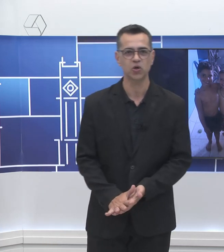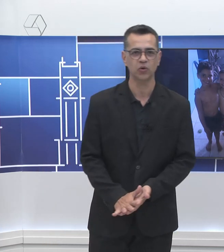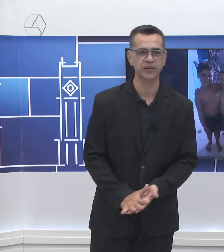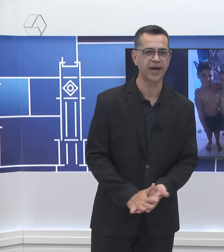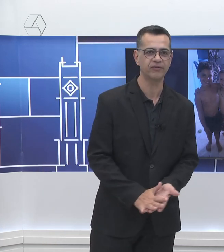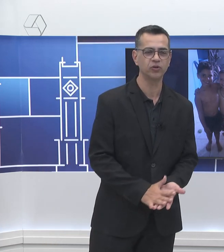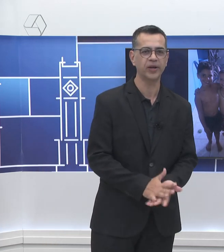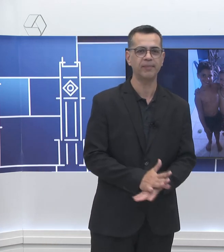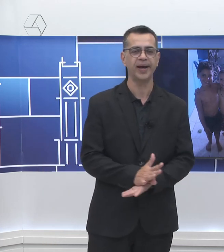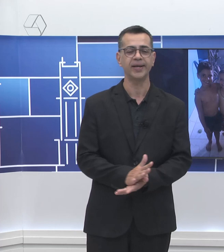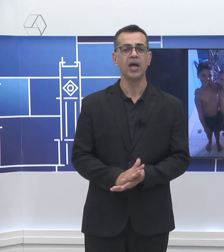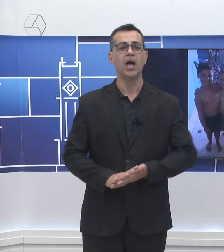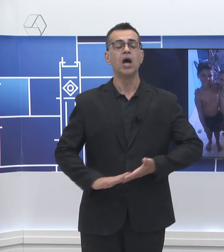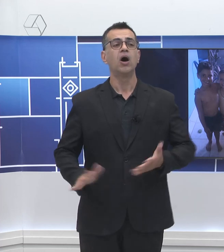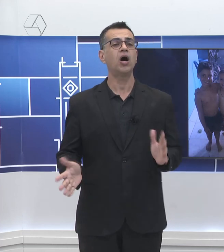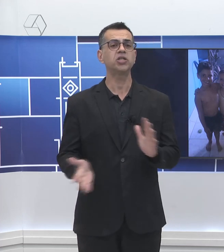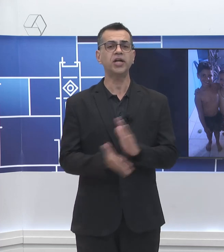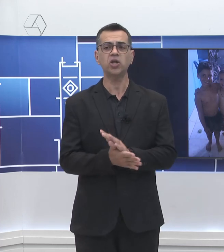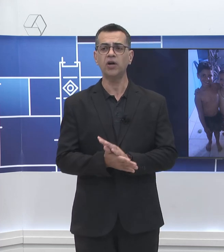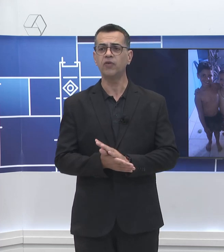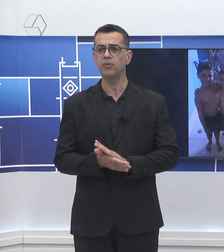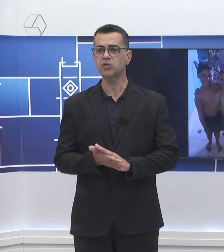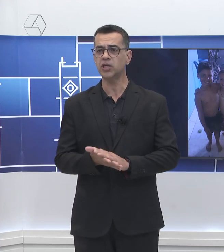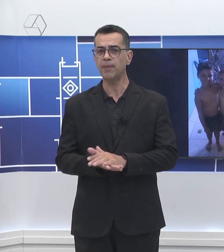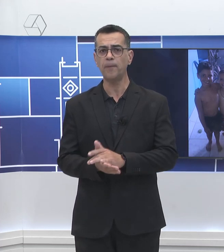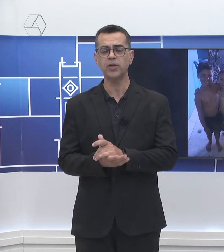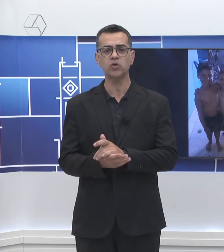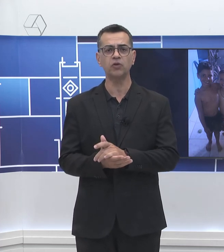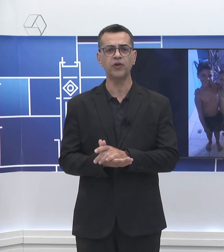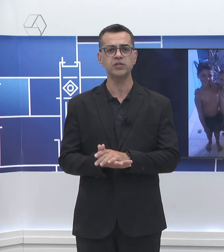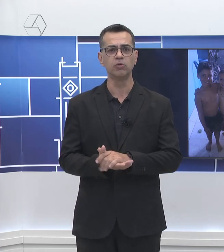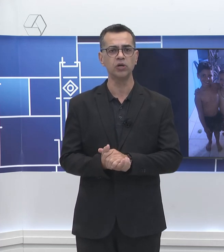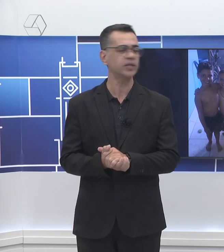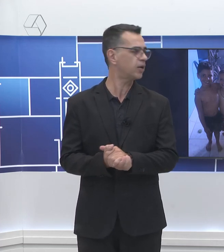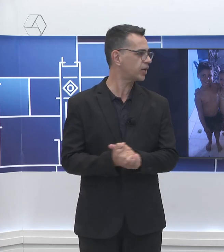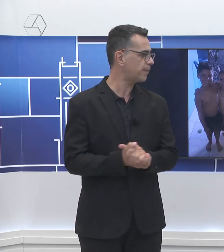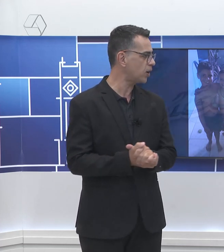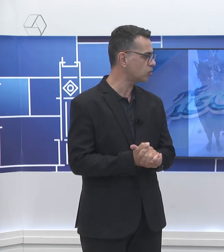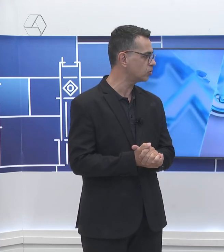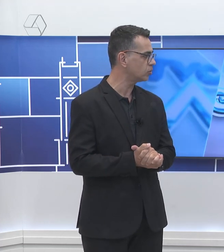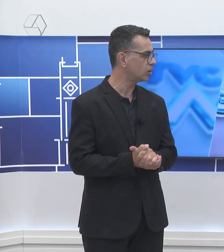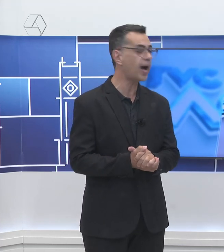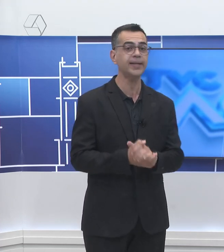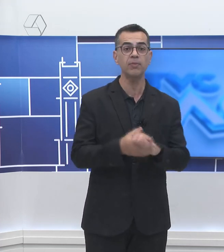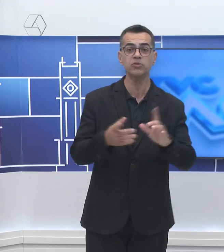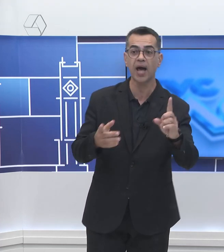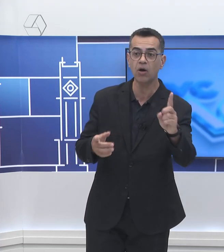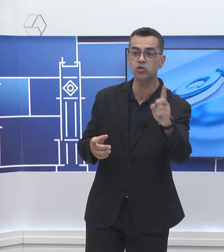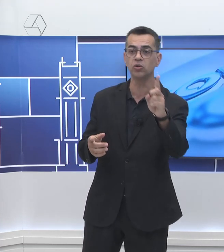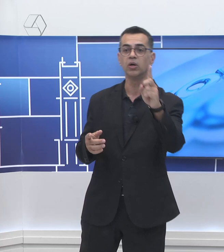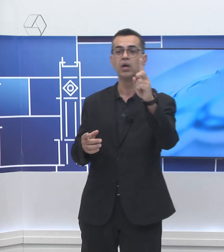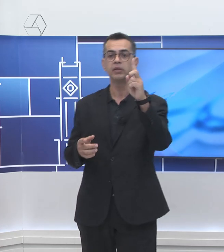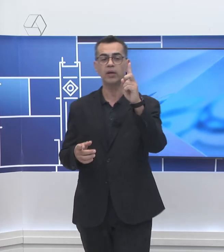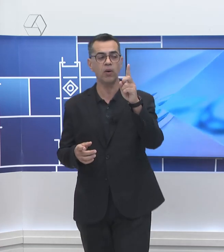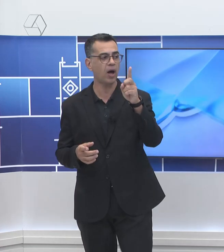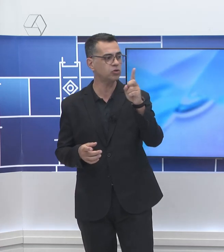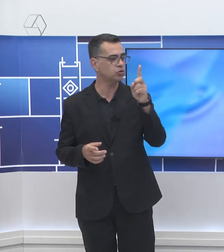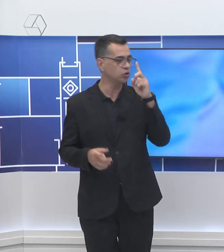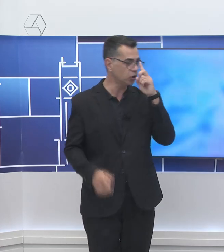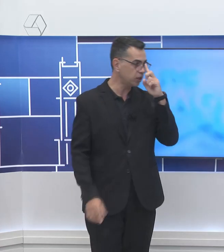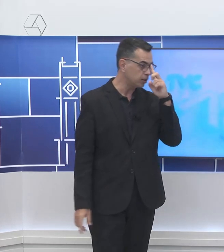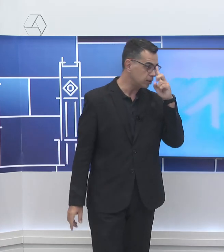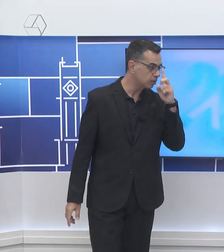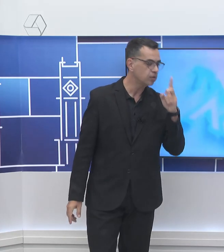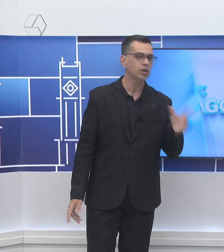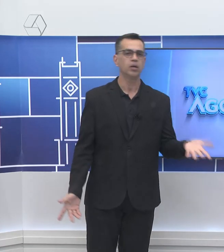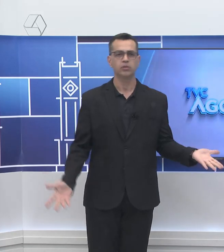vou te contar, viu, dona Mari? Ô, diretor, vamos chamar o pessoal do Facebook, então, daqui a áudio, pouco? Áudio, daqui a pouquinho tem um áudio. Tem um áudio do